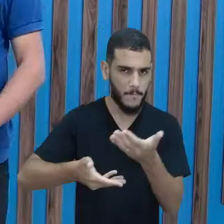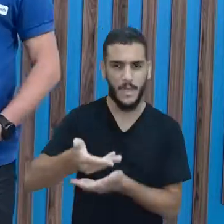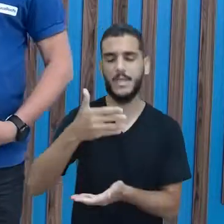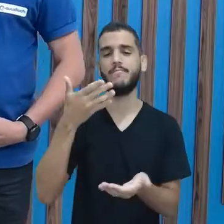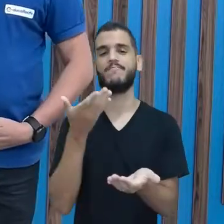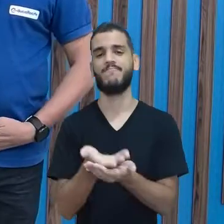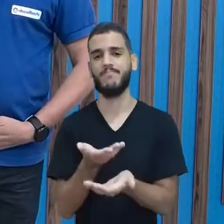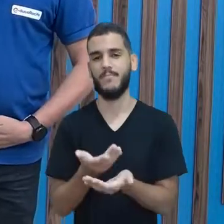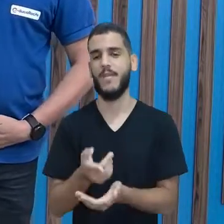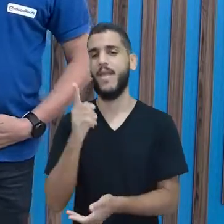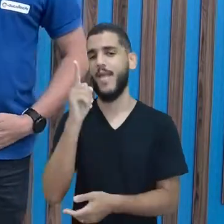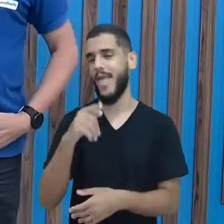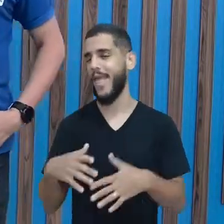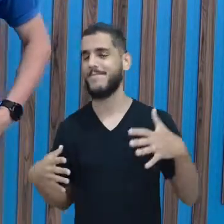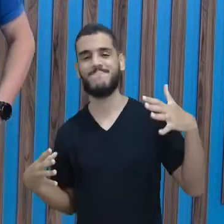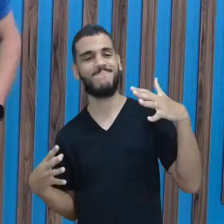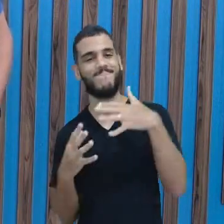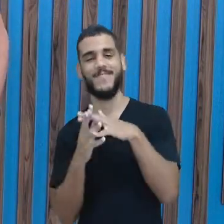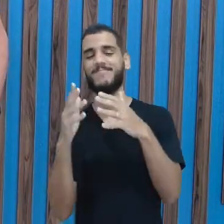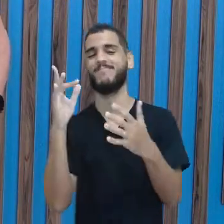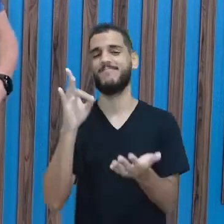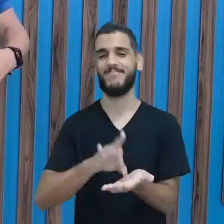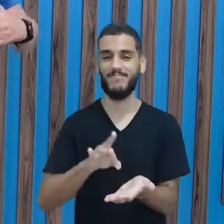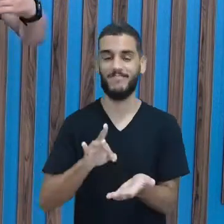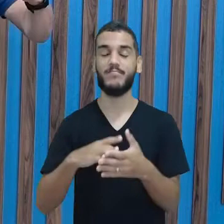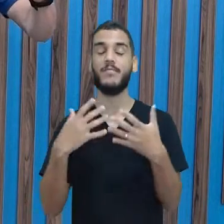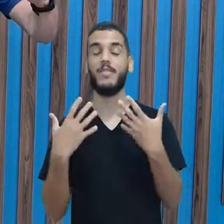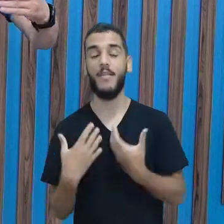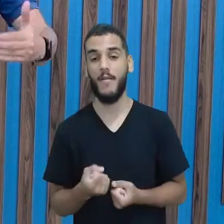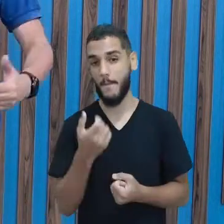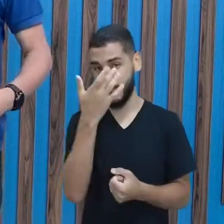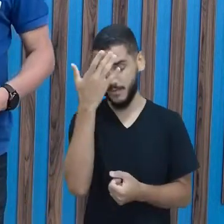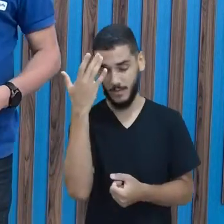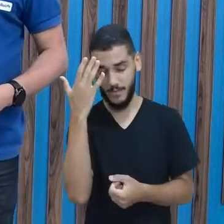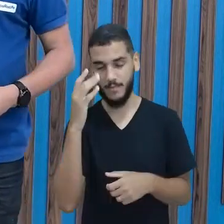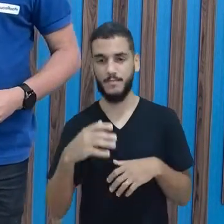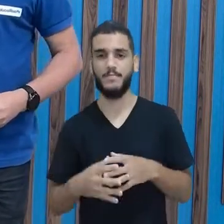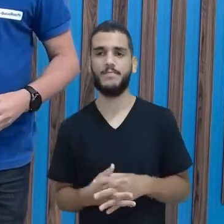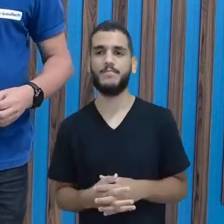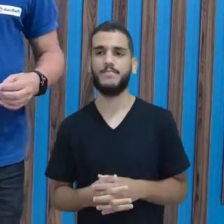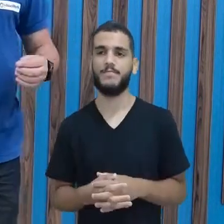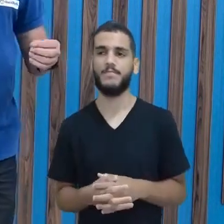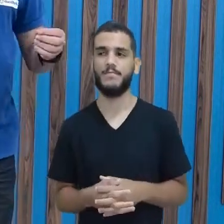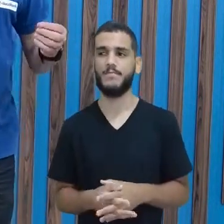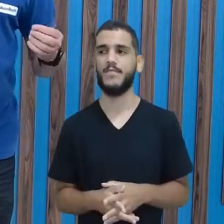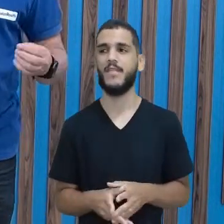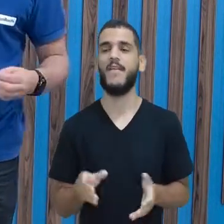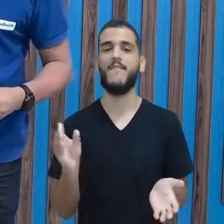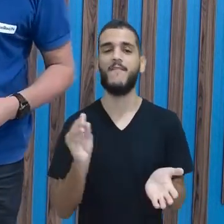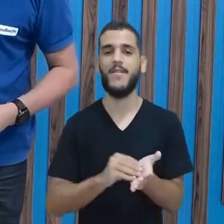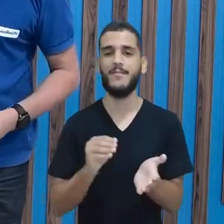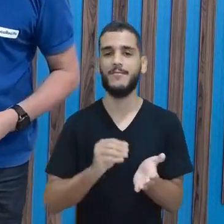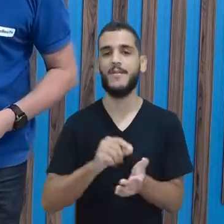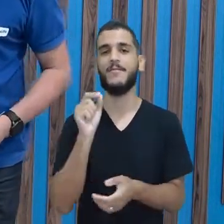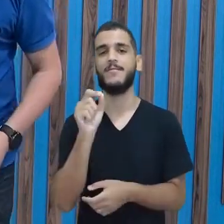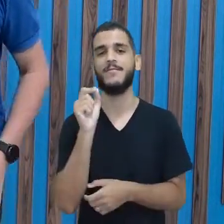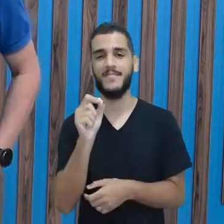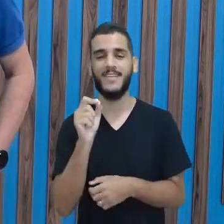é massa, não é não? Então vamos lá então, meu povo. Eita, faltou aqui.